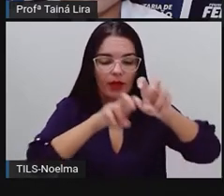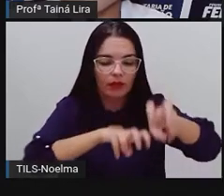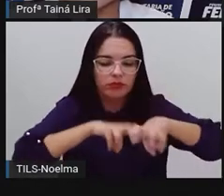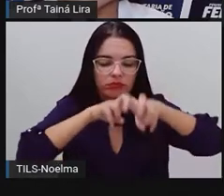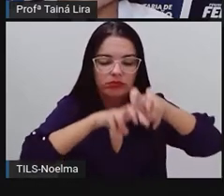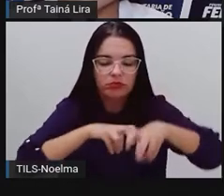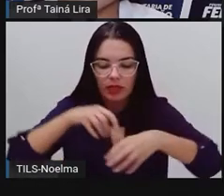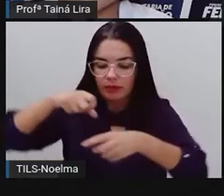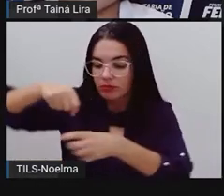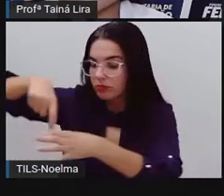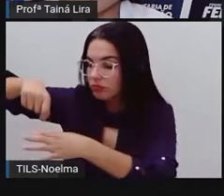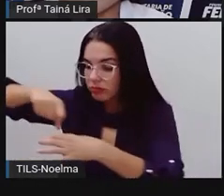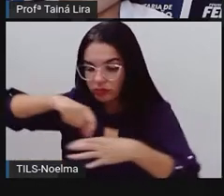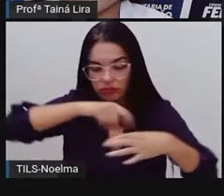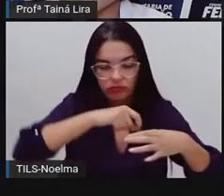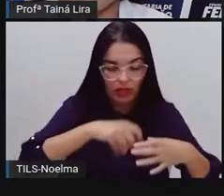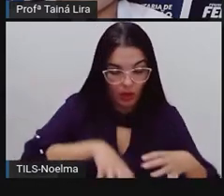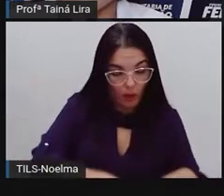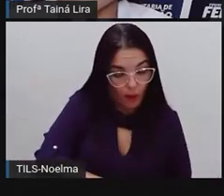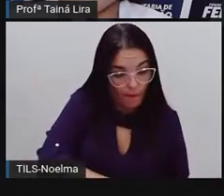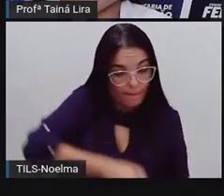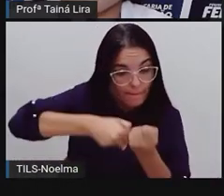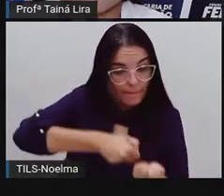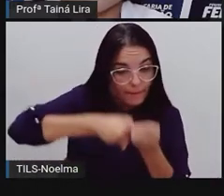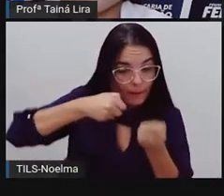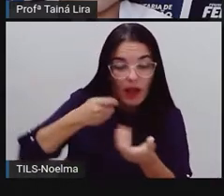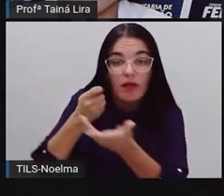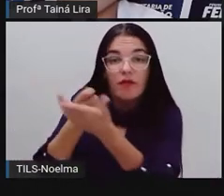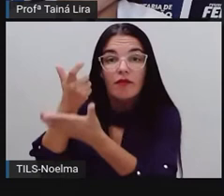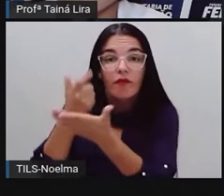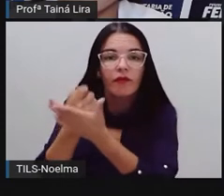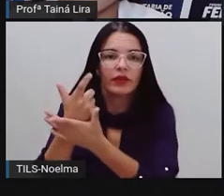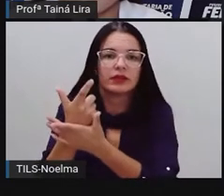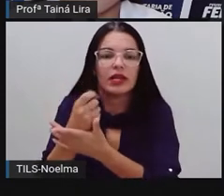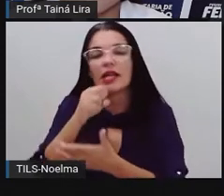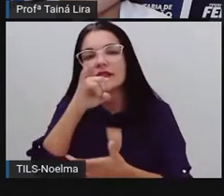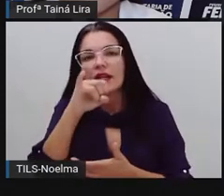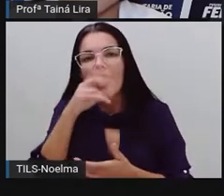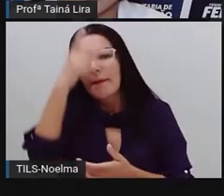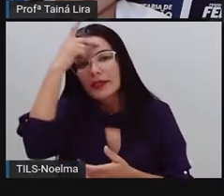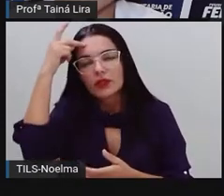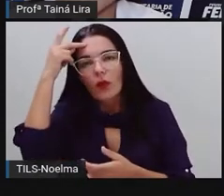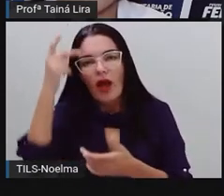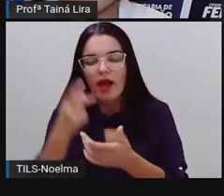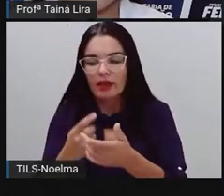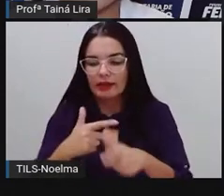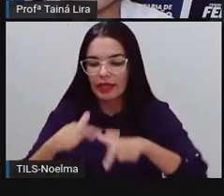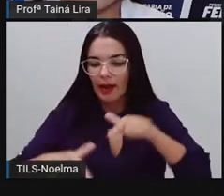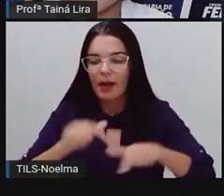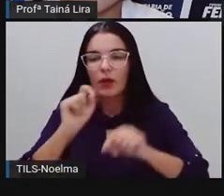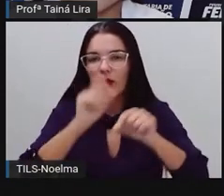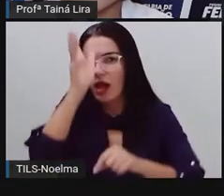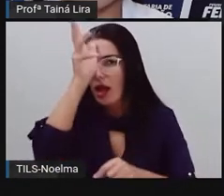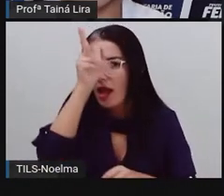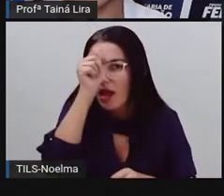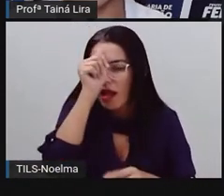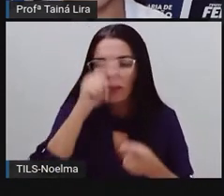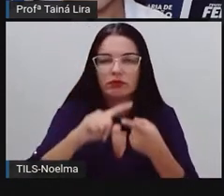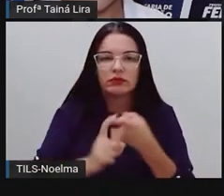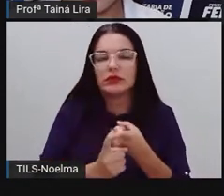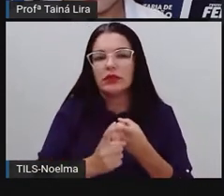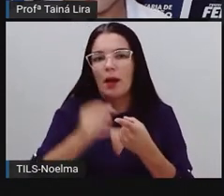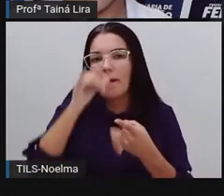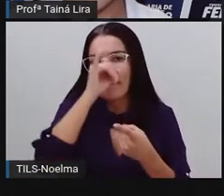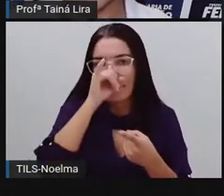os produtos Quem criou os animais como bois cavalos cabras porcos e aves são chamadas